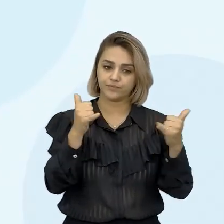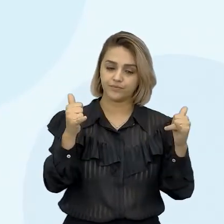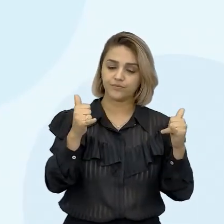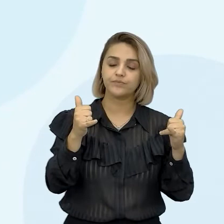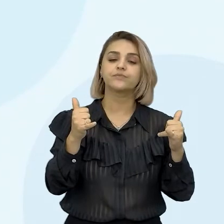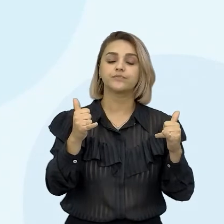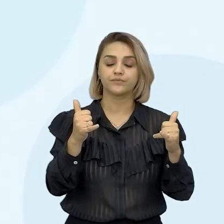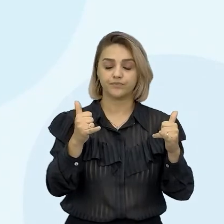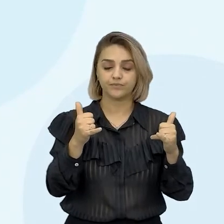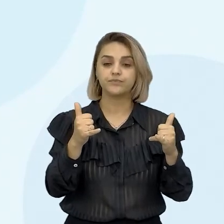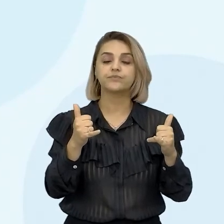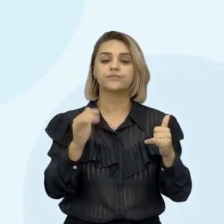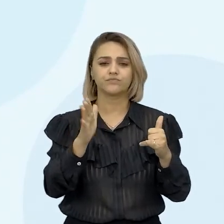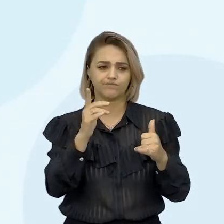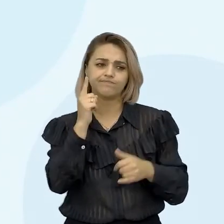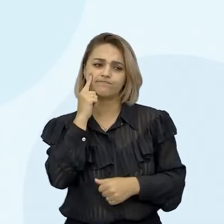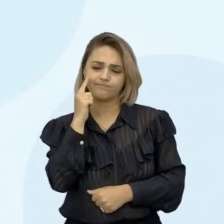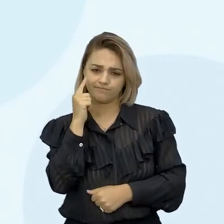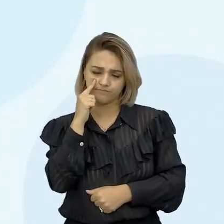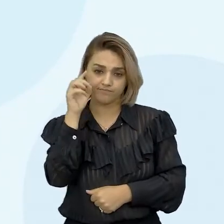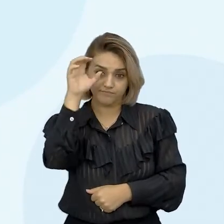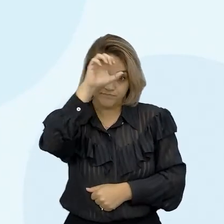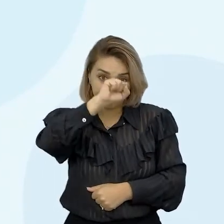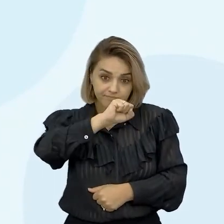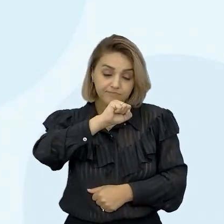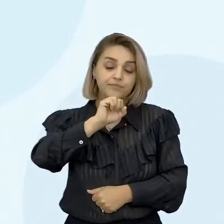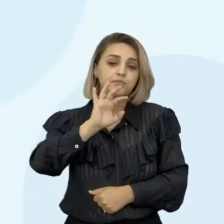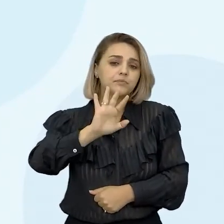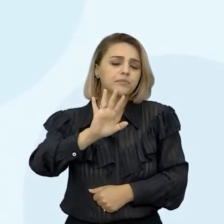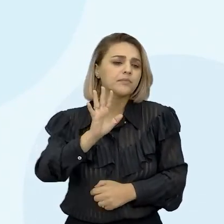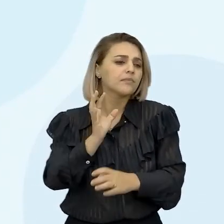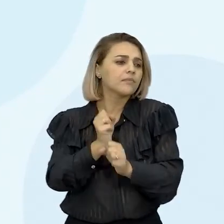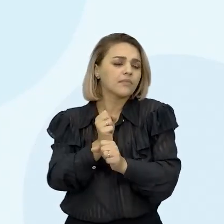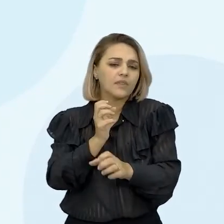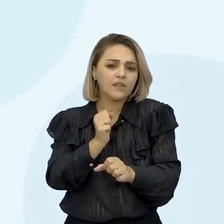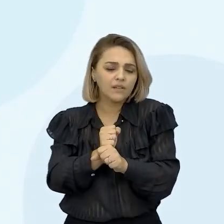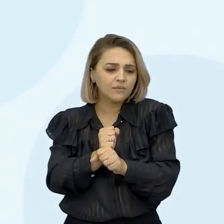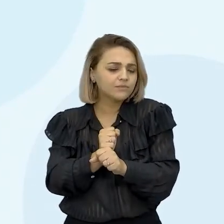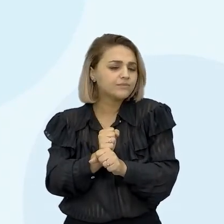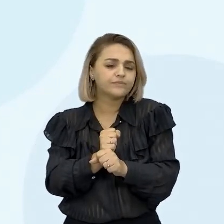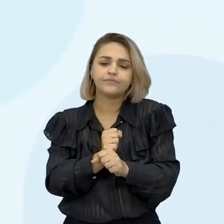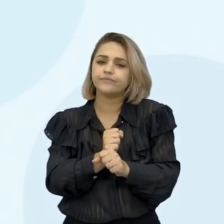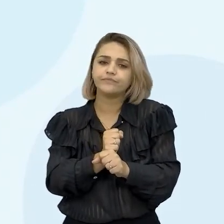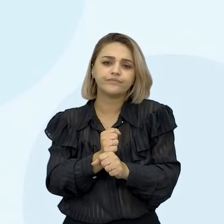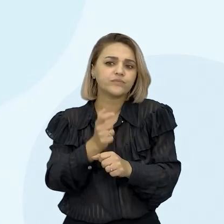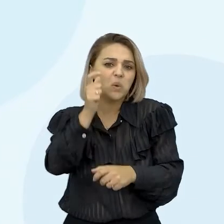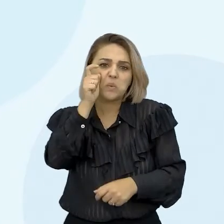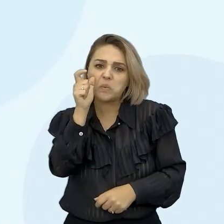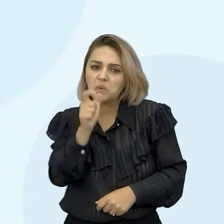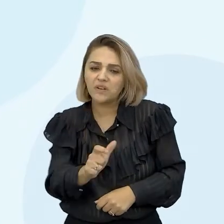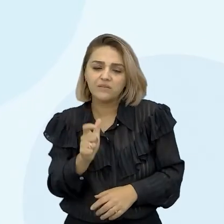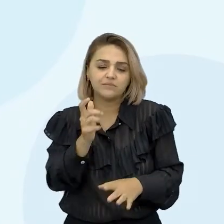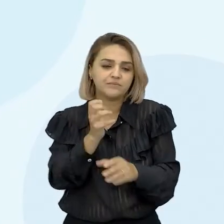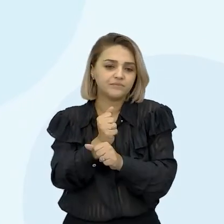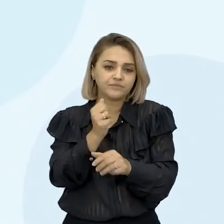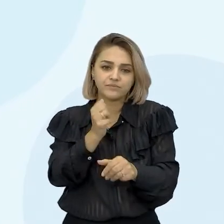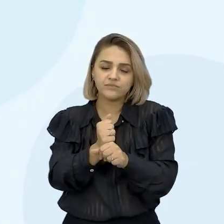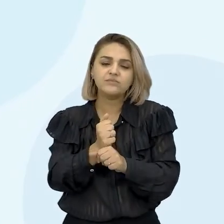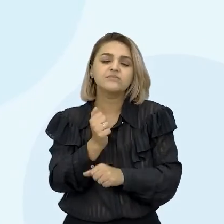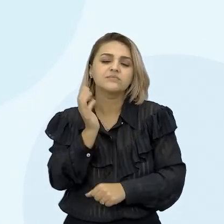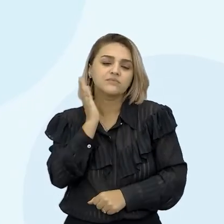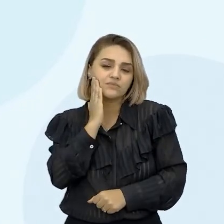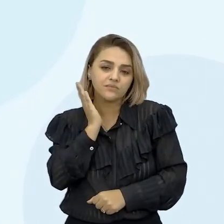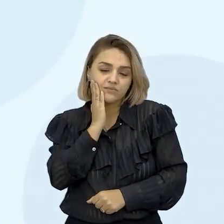elétrica a gente já viu lá e tudo mais mas é para fazer cálculos Magno que me interessa são cálculos eu quero